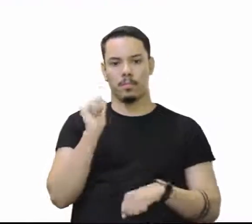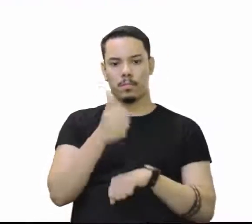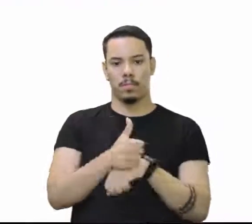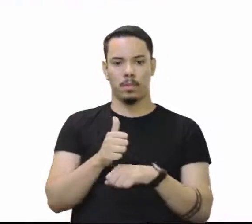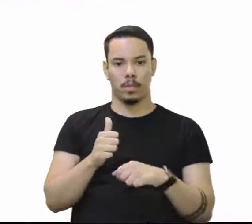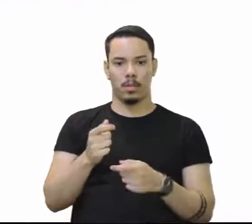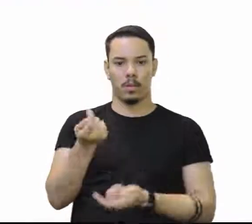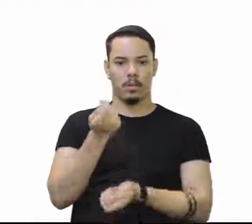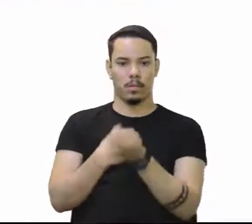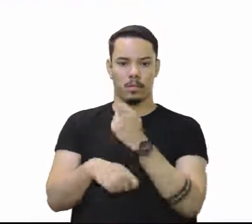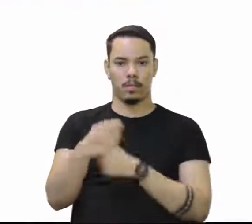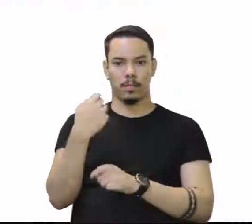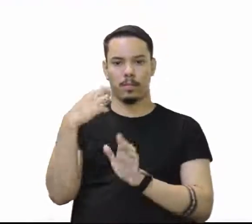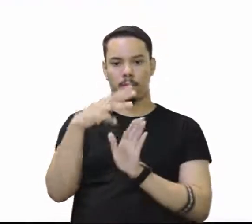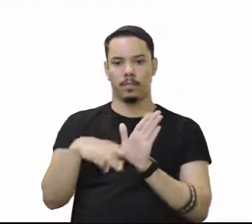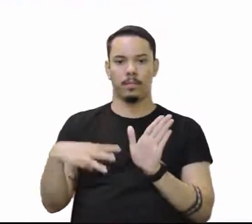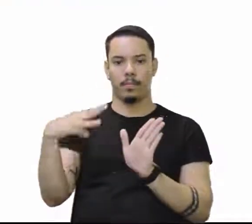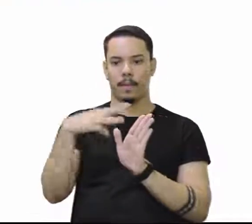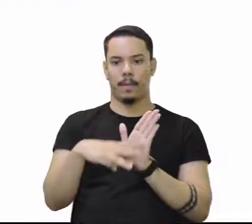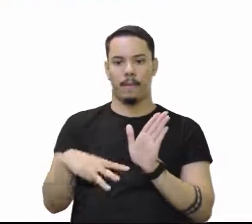da Estrada de Ferro